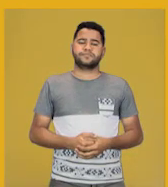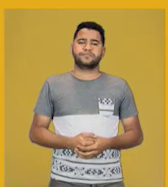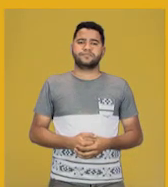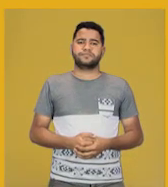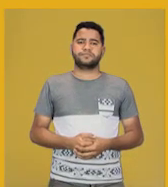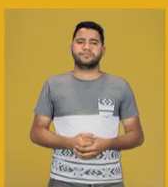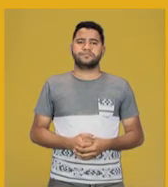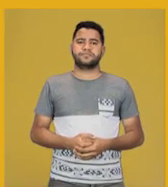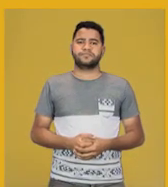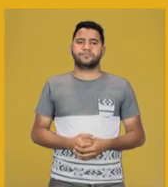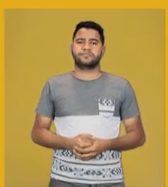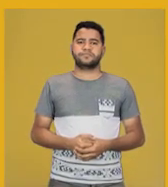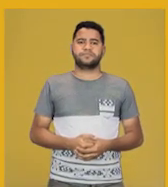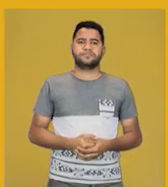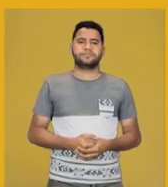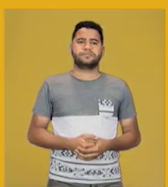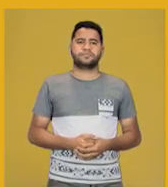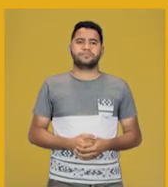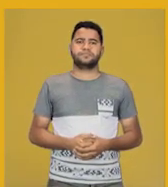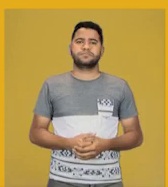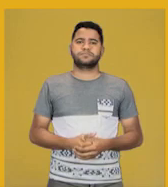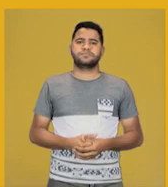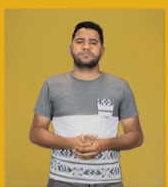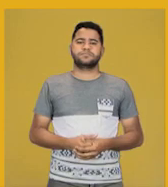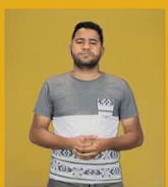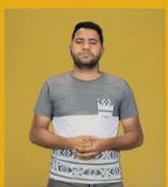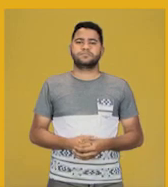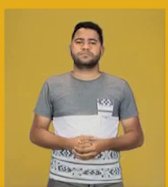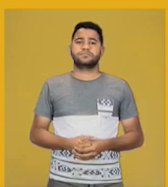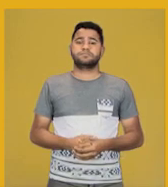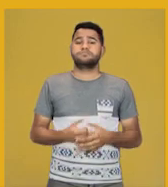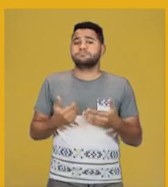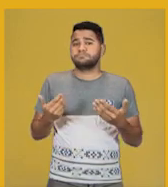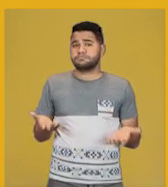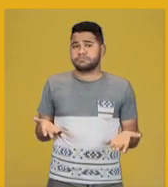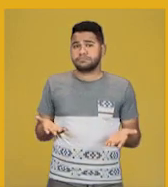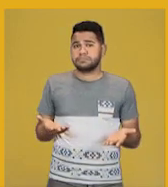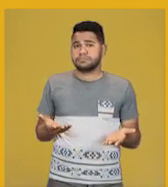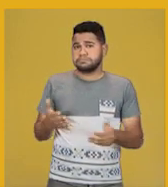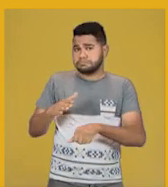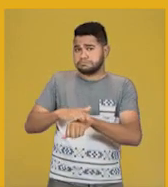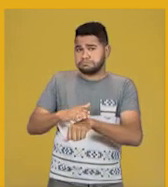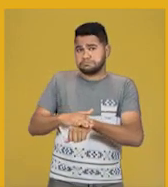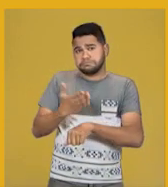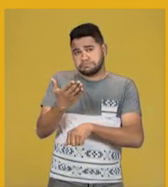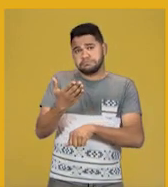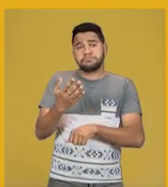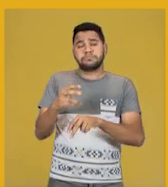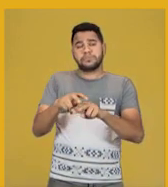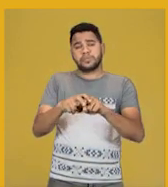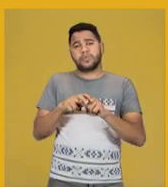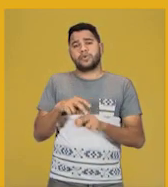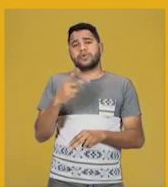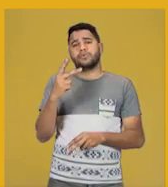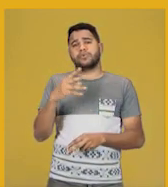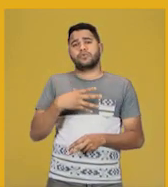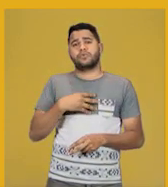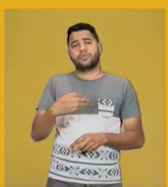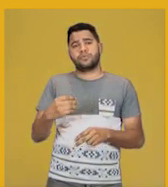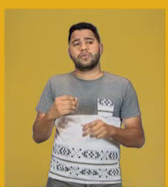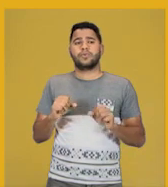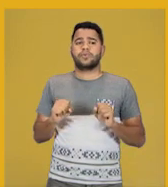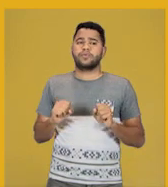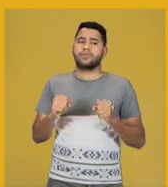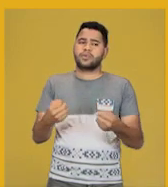don't do it For yourself with your Children então se não for por você pelos seus filhos aí uma